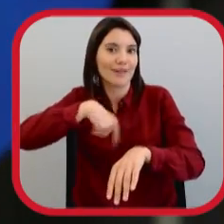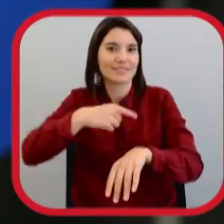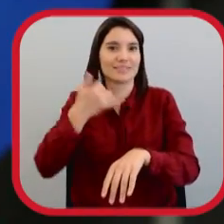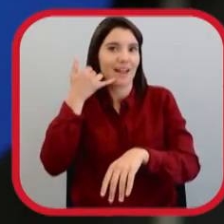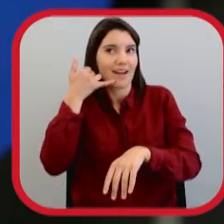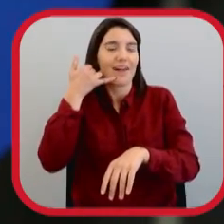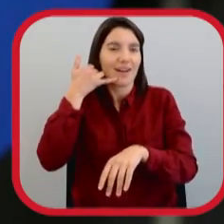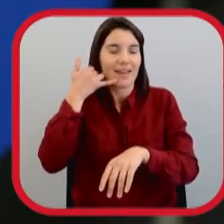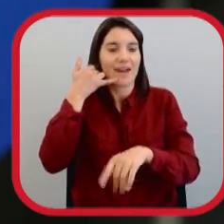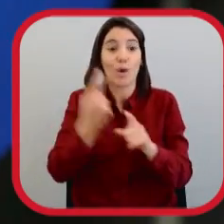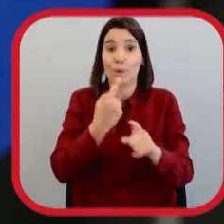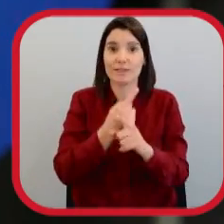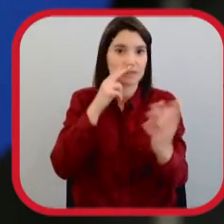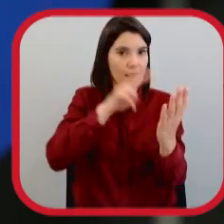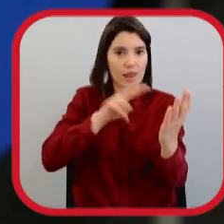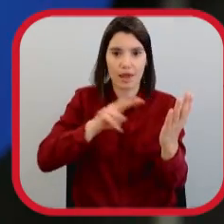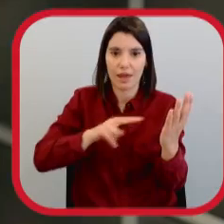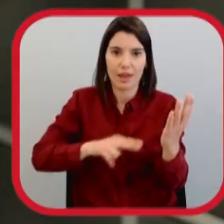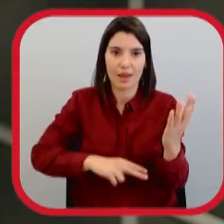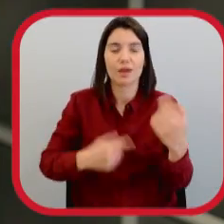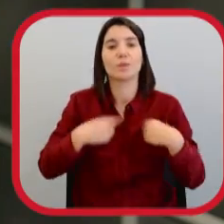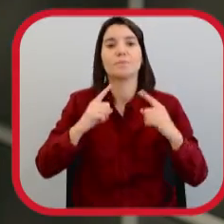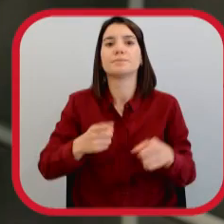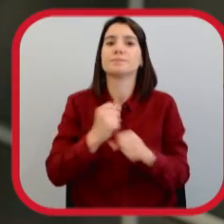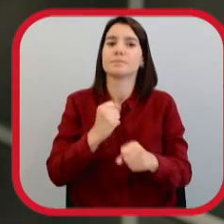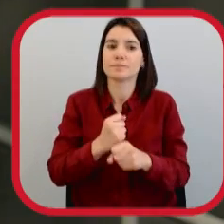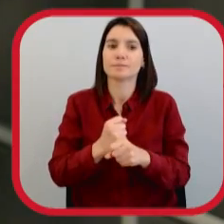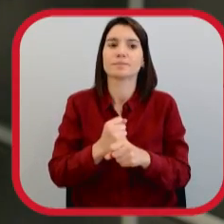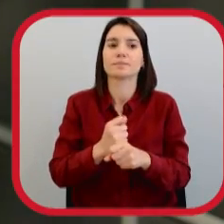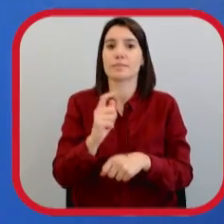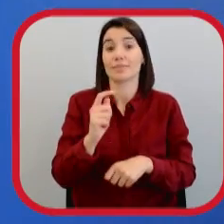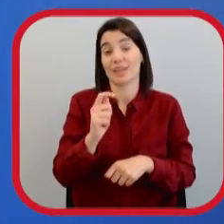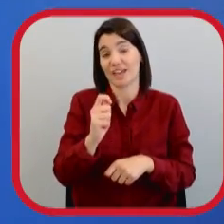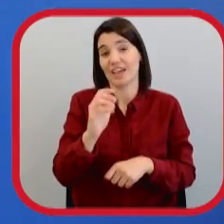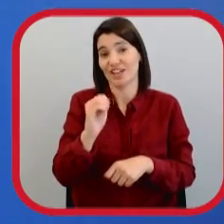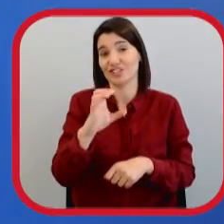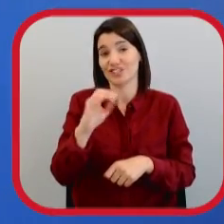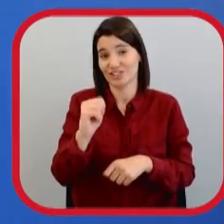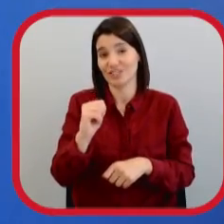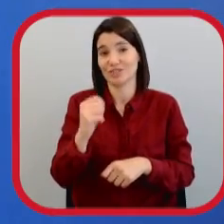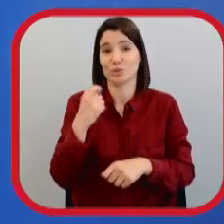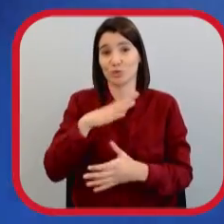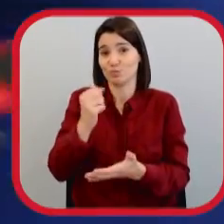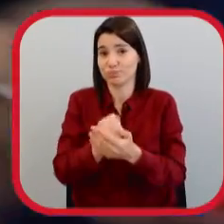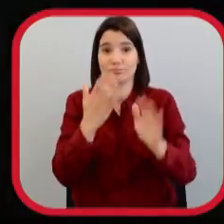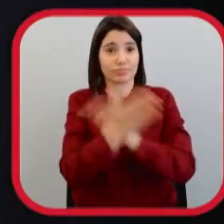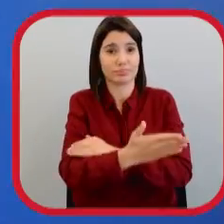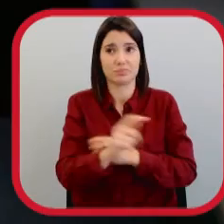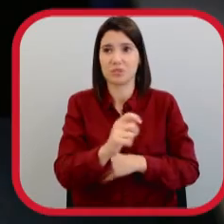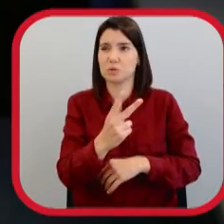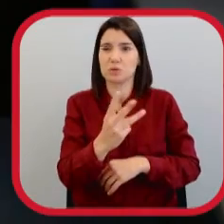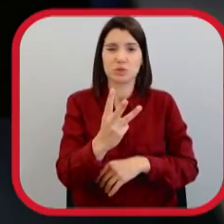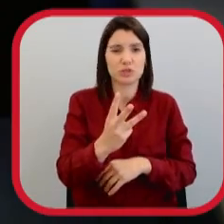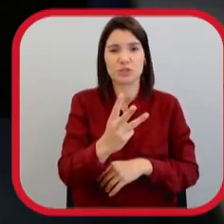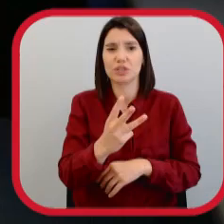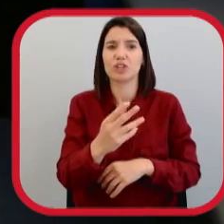telefone e muitas horas a ler coisas. Eu comecei a trabalhar, mal saí da ESCS, tive uns 2, 3